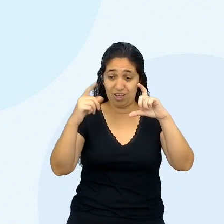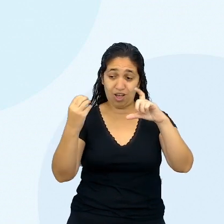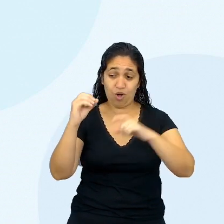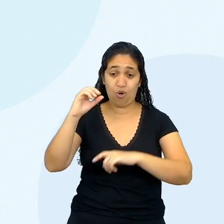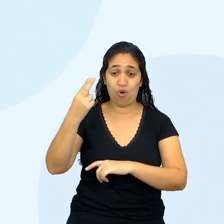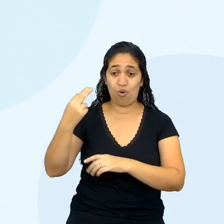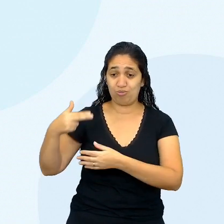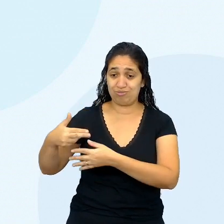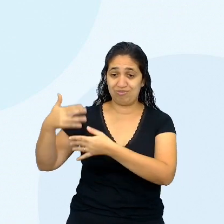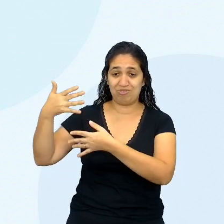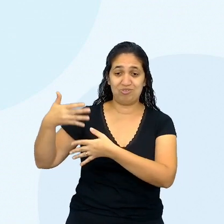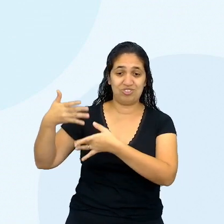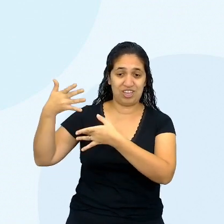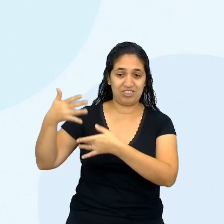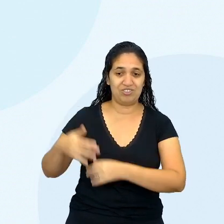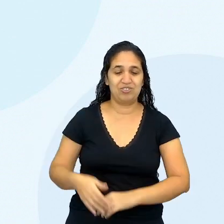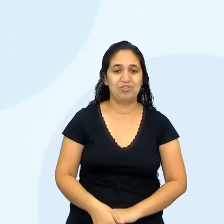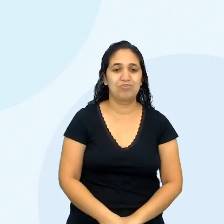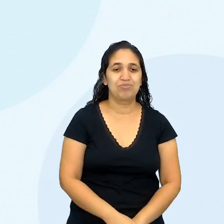Gisele orientou muito bem aí.